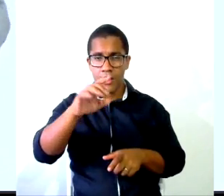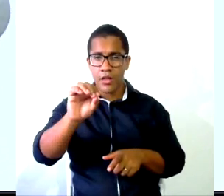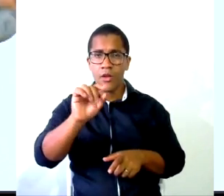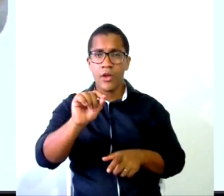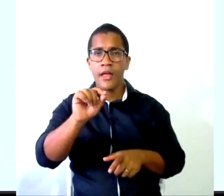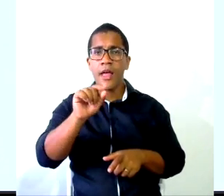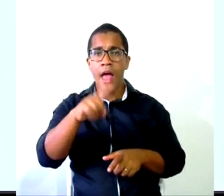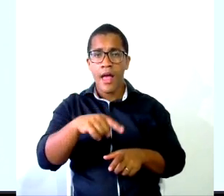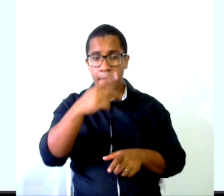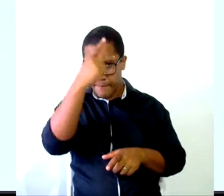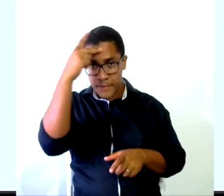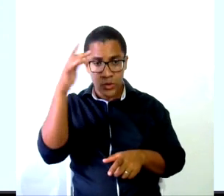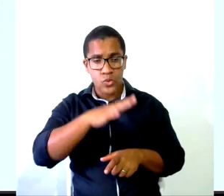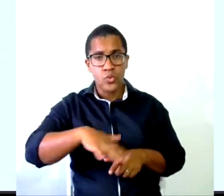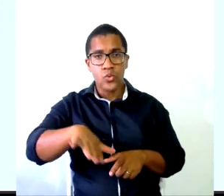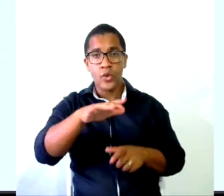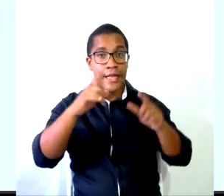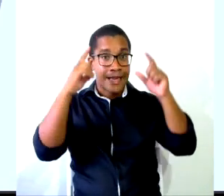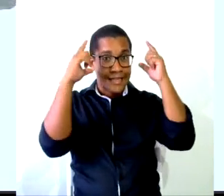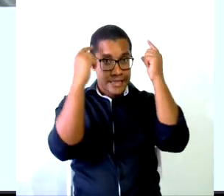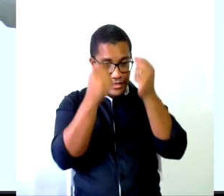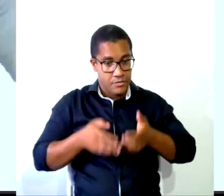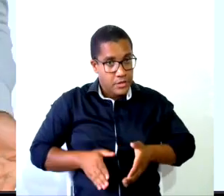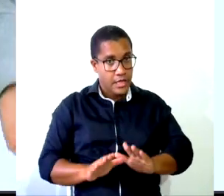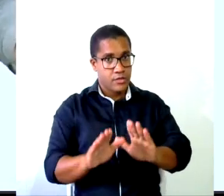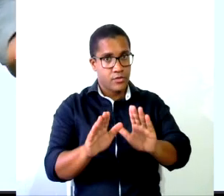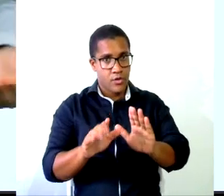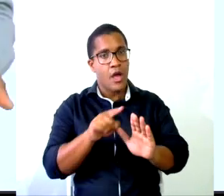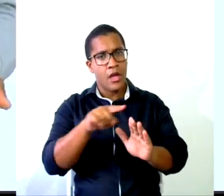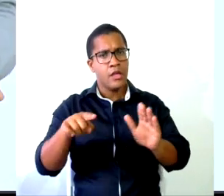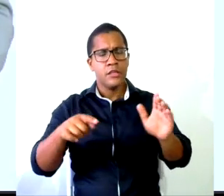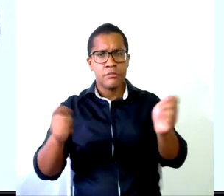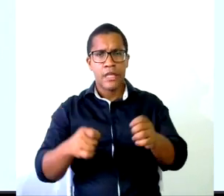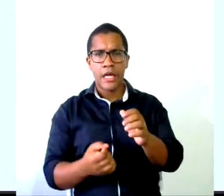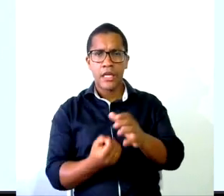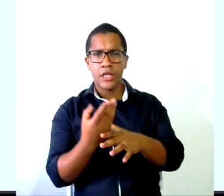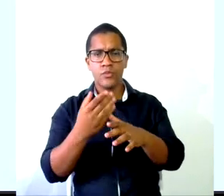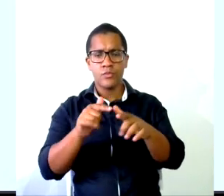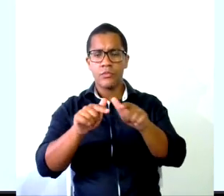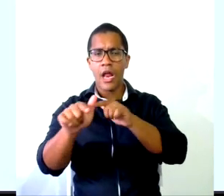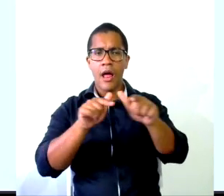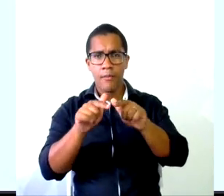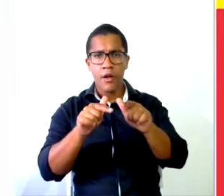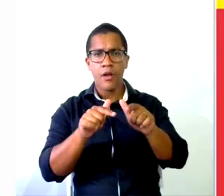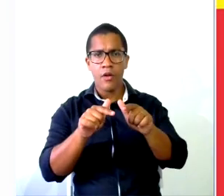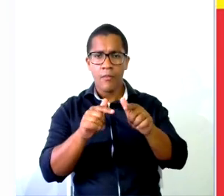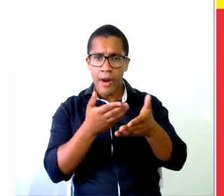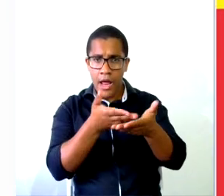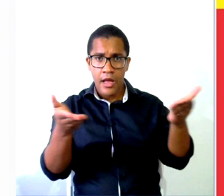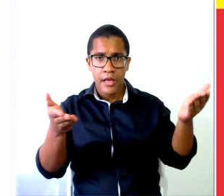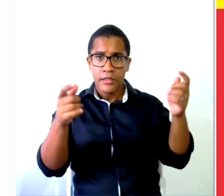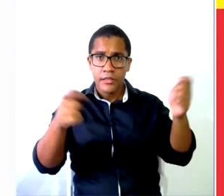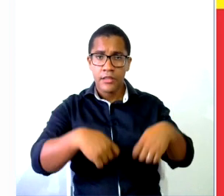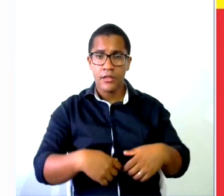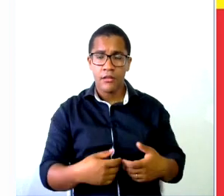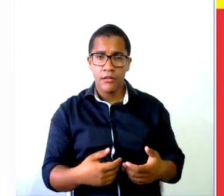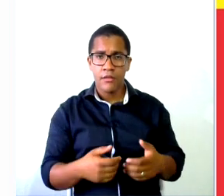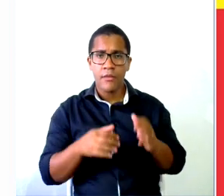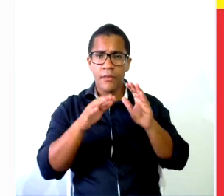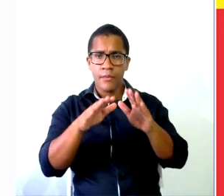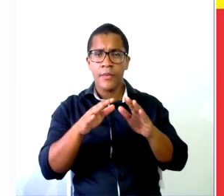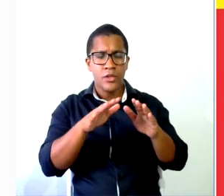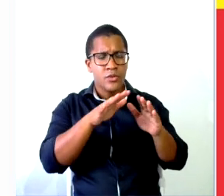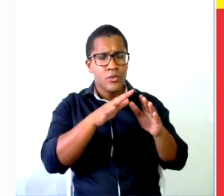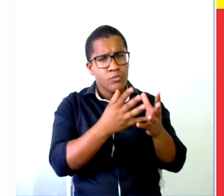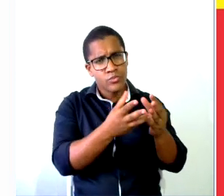Né? Nascidos na Grécia. Então os cidadãos teriam um ofício. Né? Um ofício. Então, a grande parte